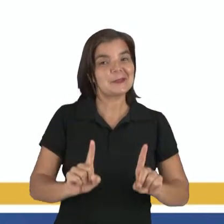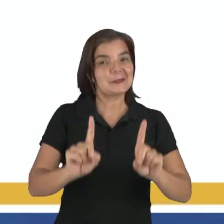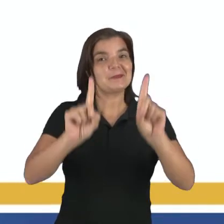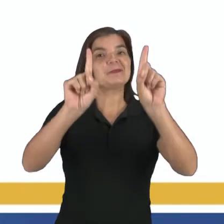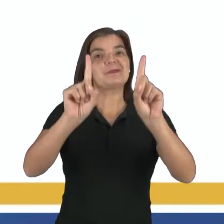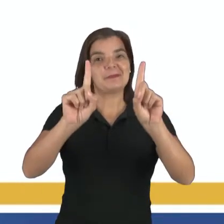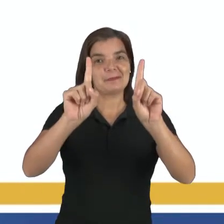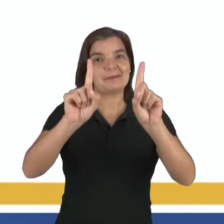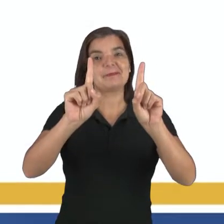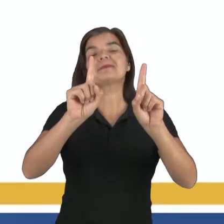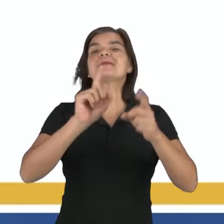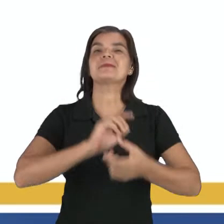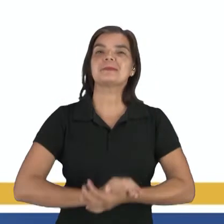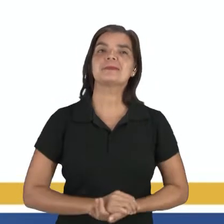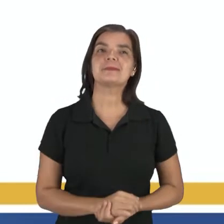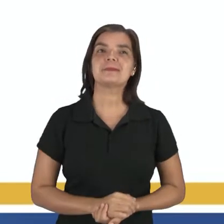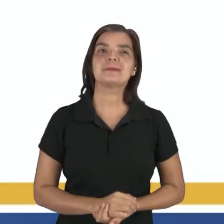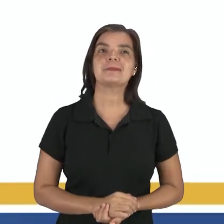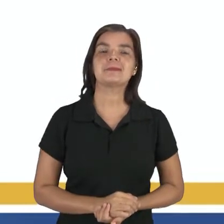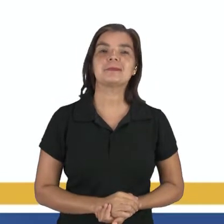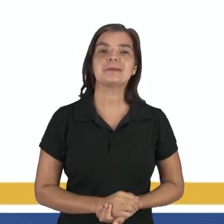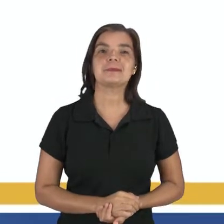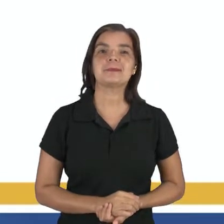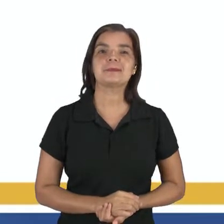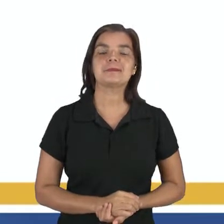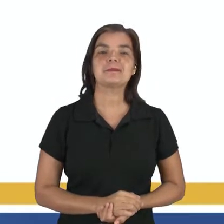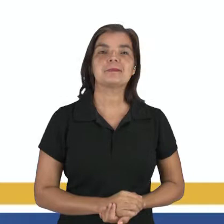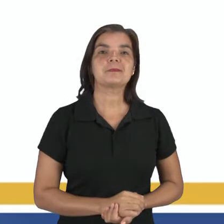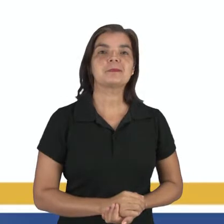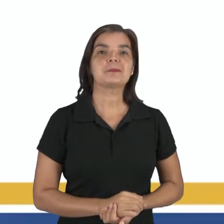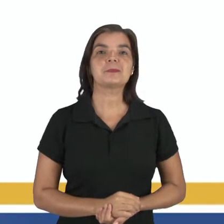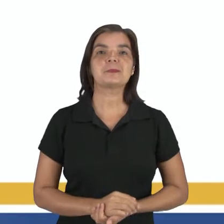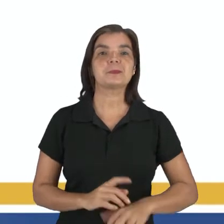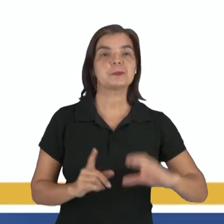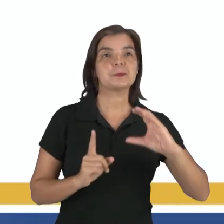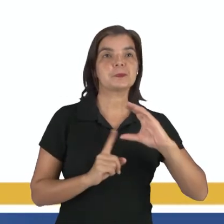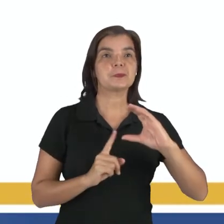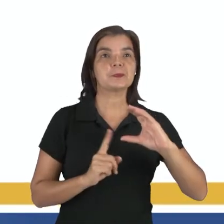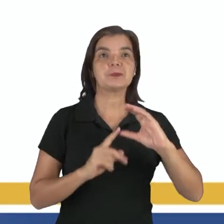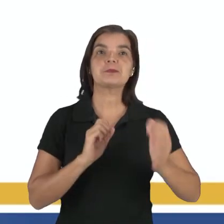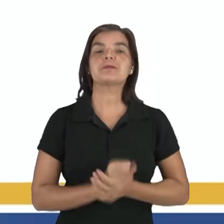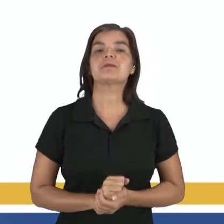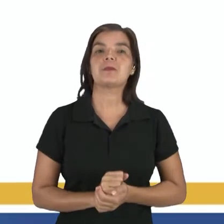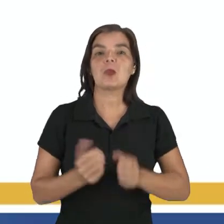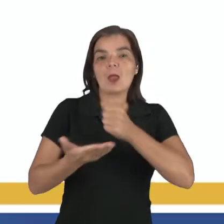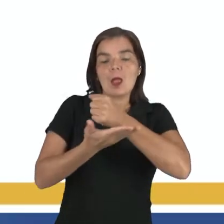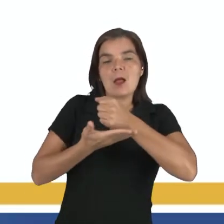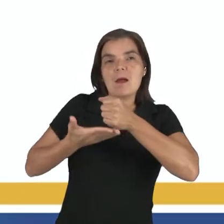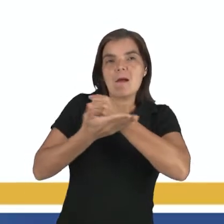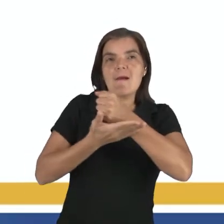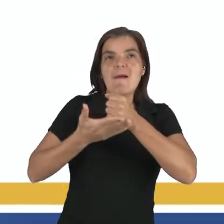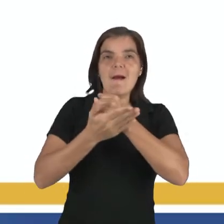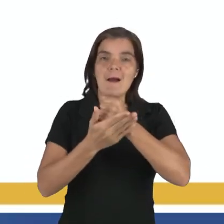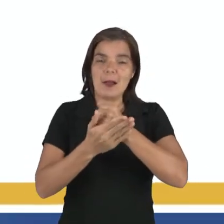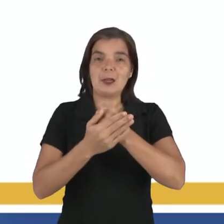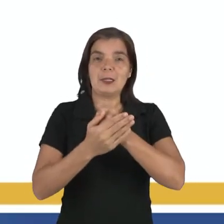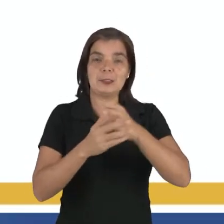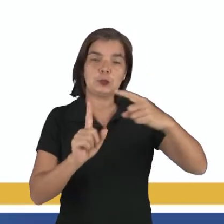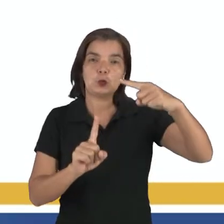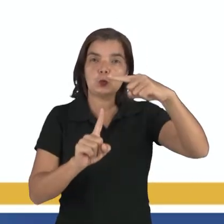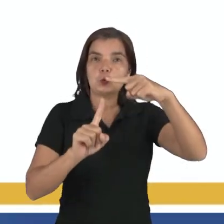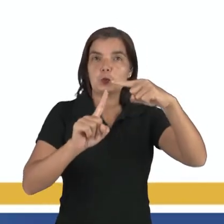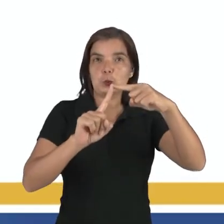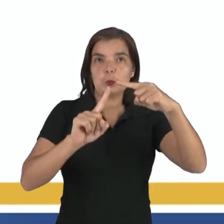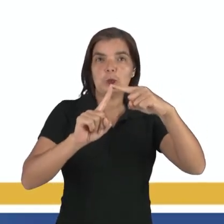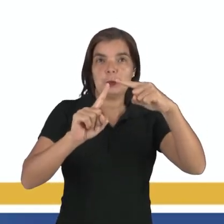essas grandezas são diretamente proporcionais e vamos a letra c é a